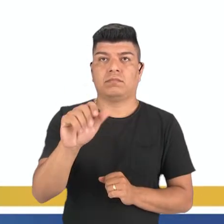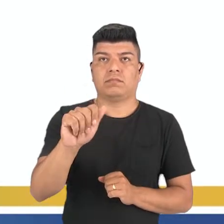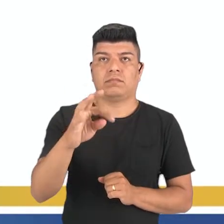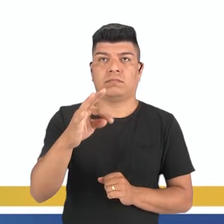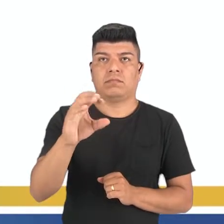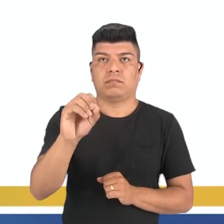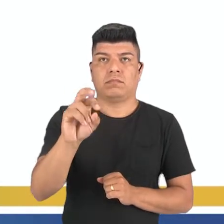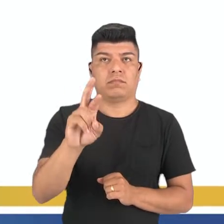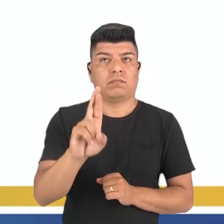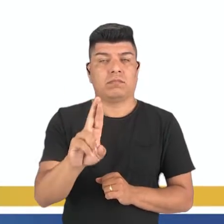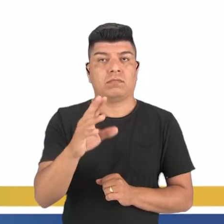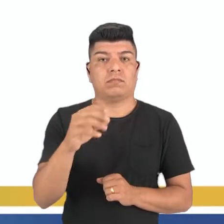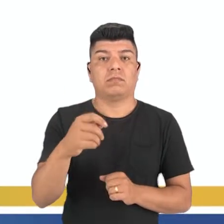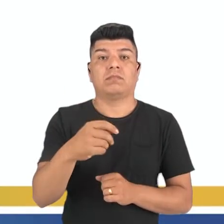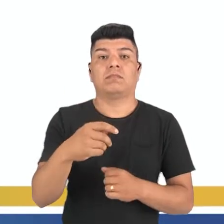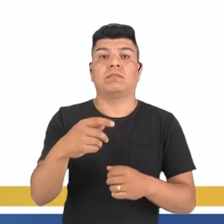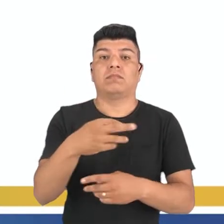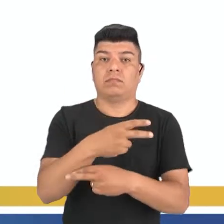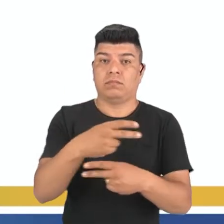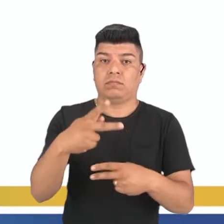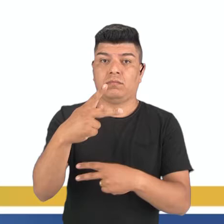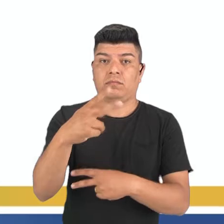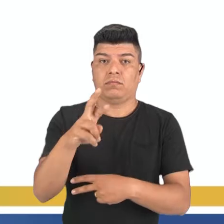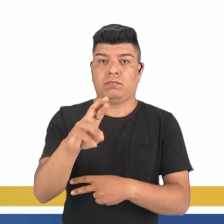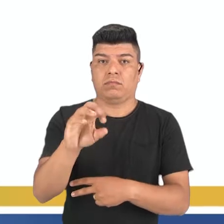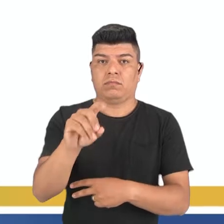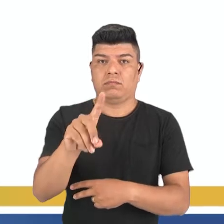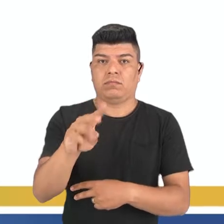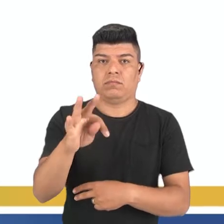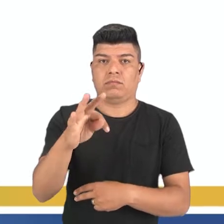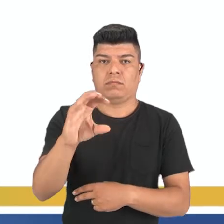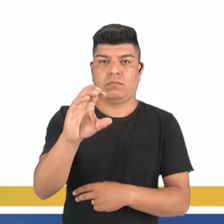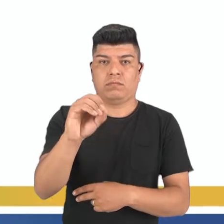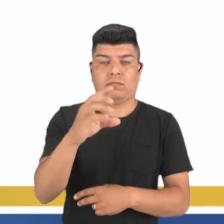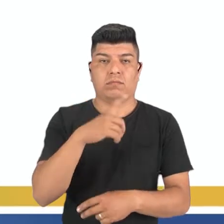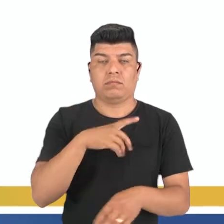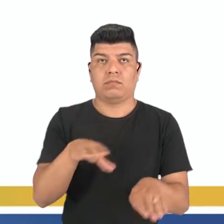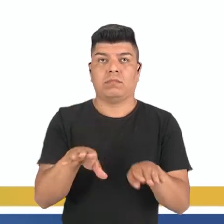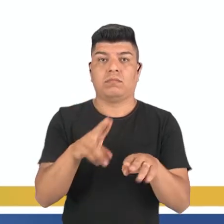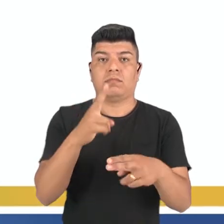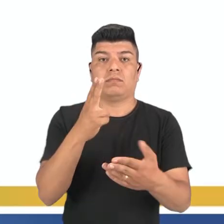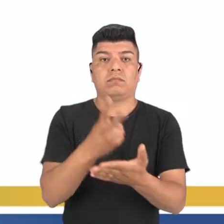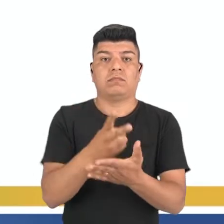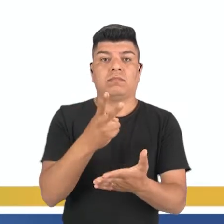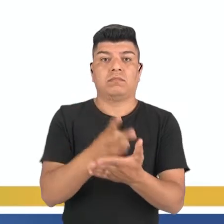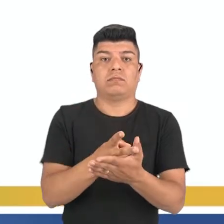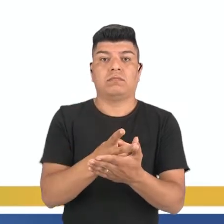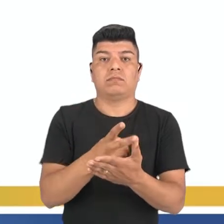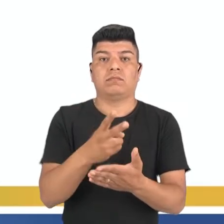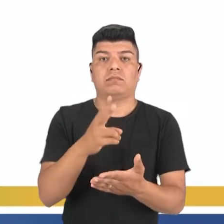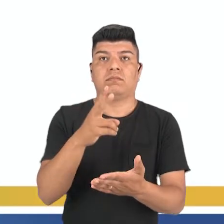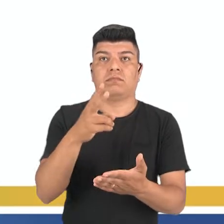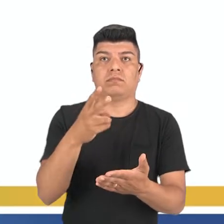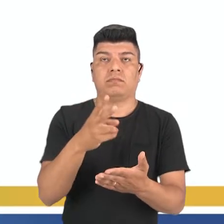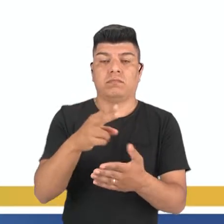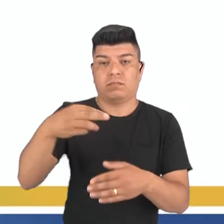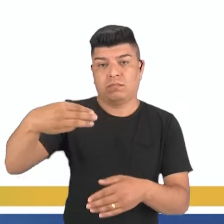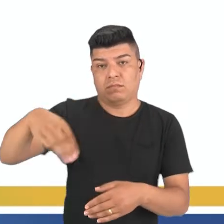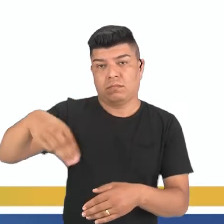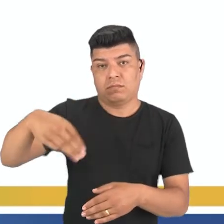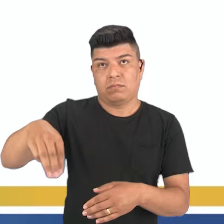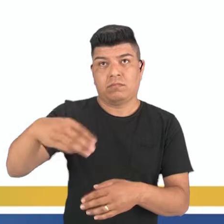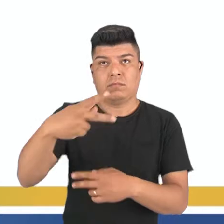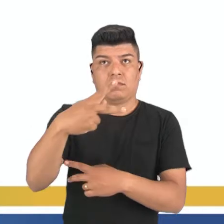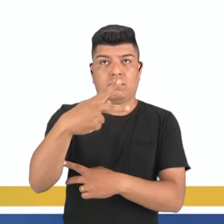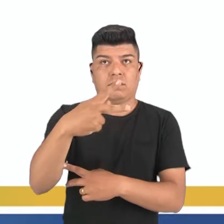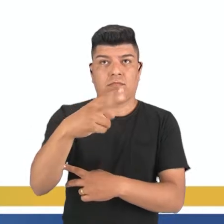como fator e produto. Por isso que toda vez que a gente falar em produto na matemática, não é aquele que